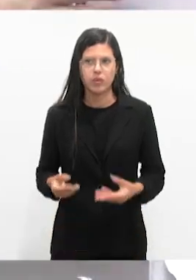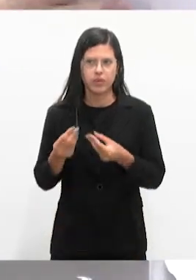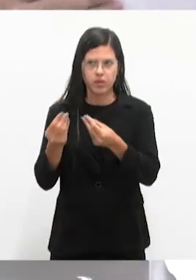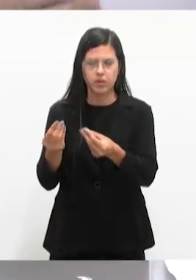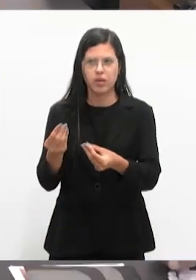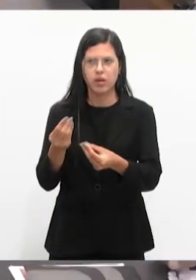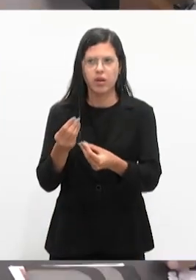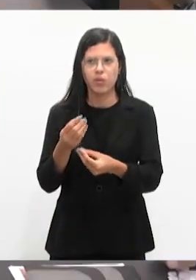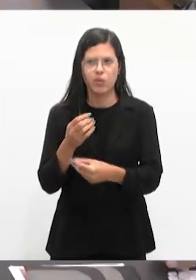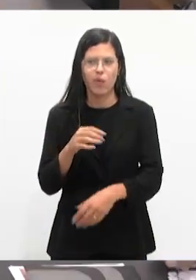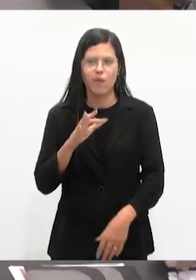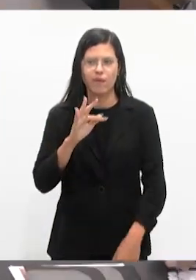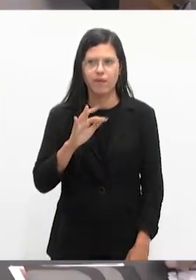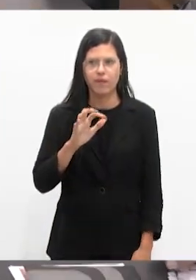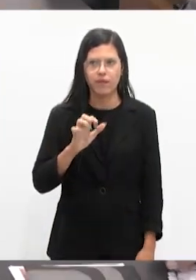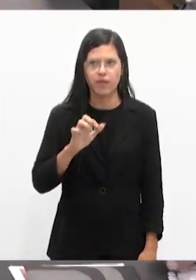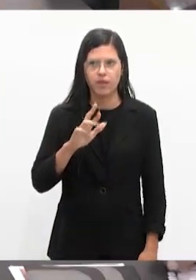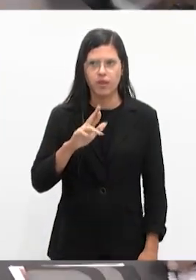Fernando. Perfeito.